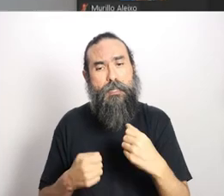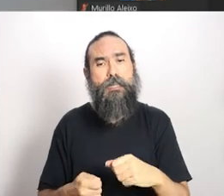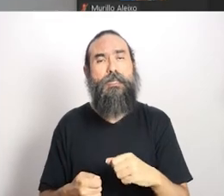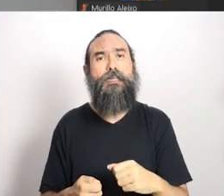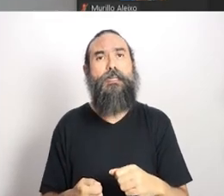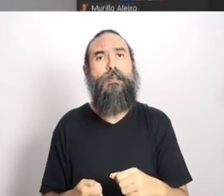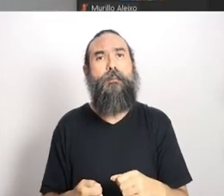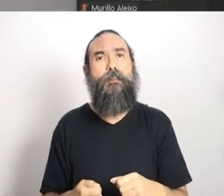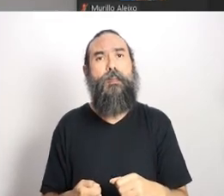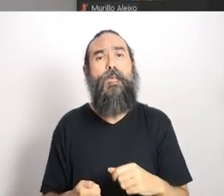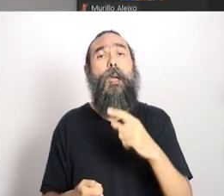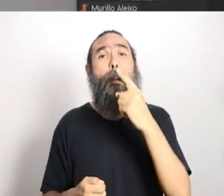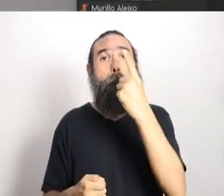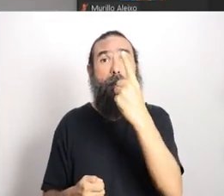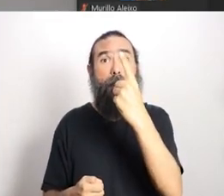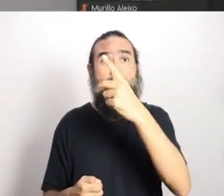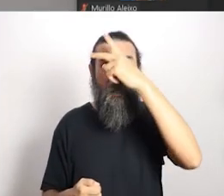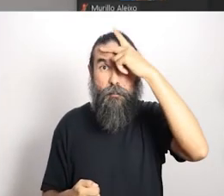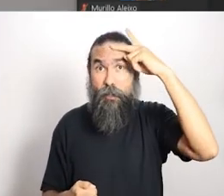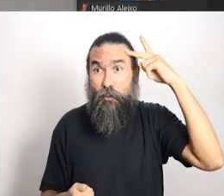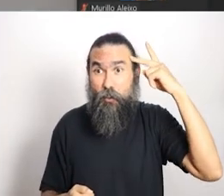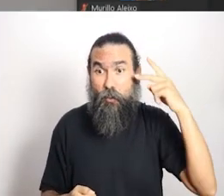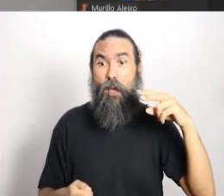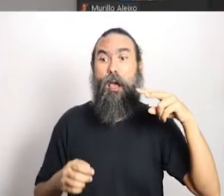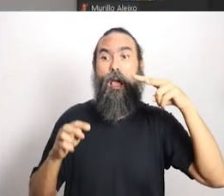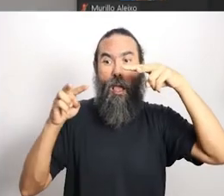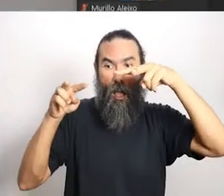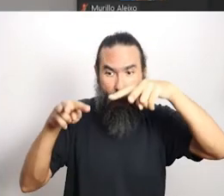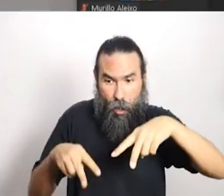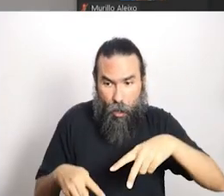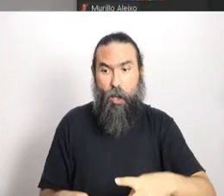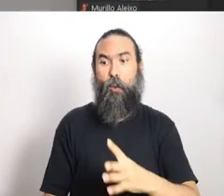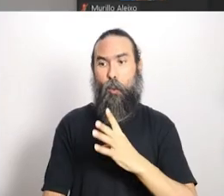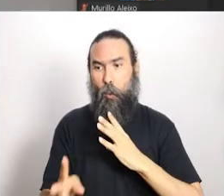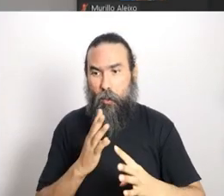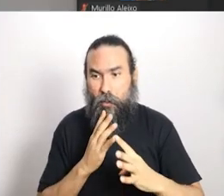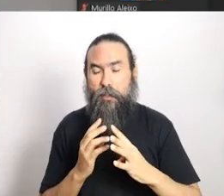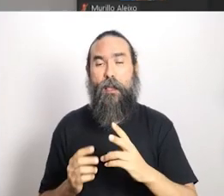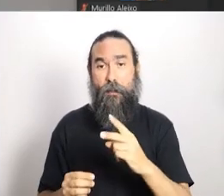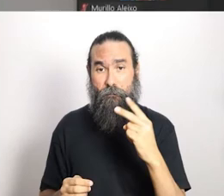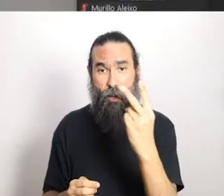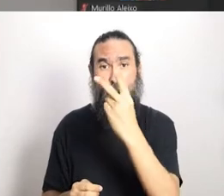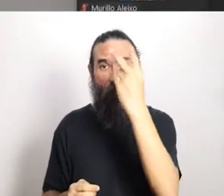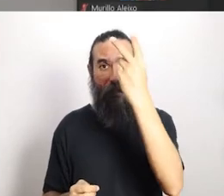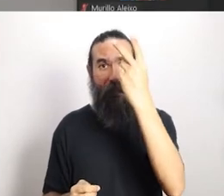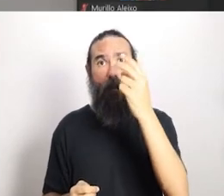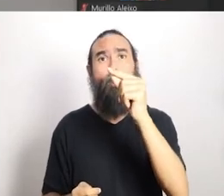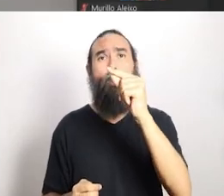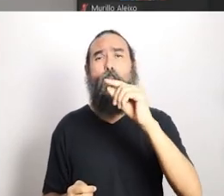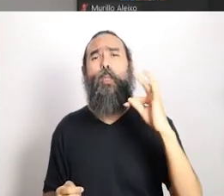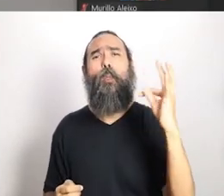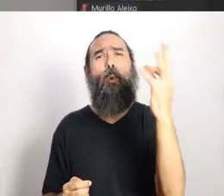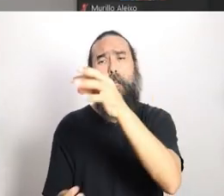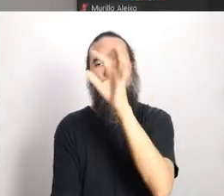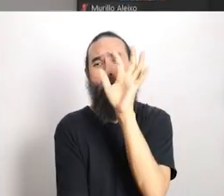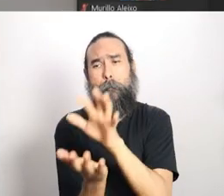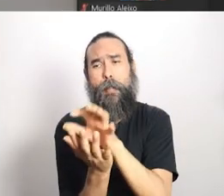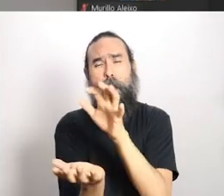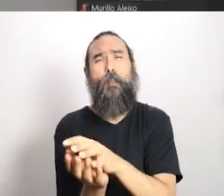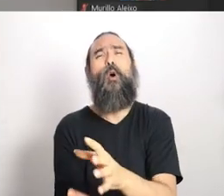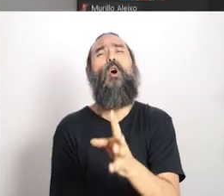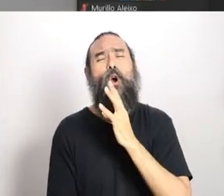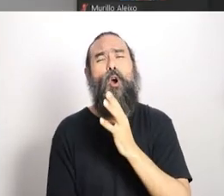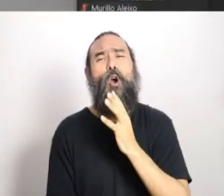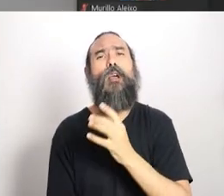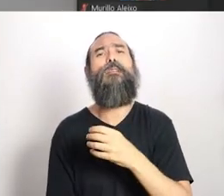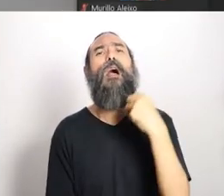de... Primeiro, você reconheceu. Porque isso aí partiu de todo pernambucano e todo mundo do mundo que já ouviu